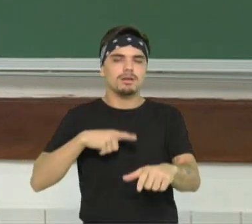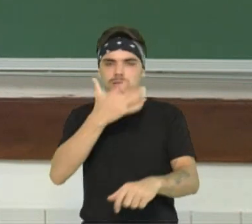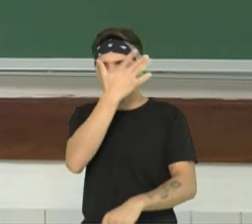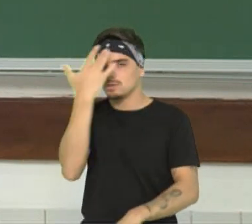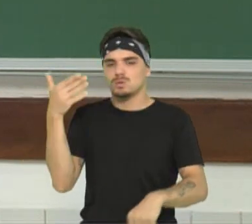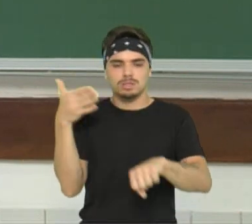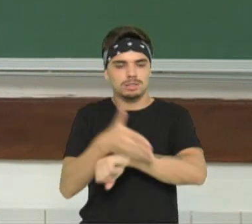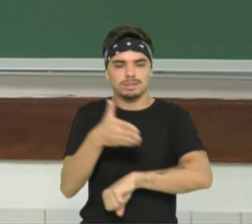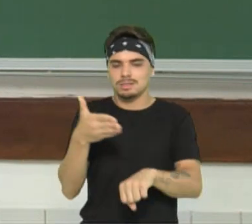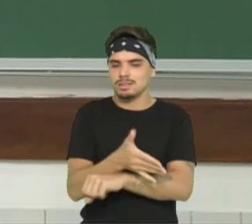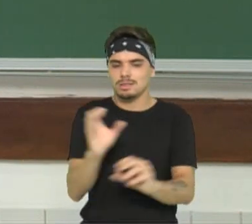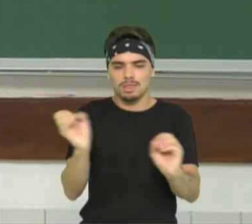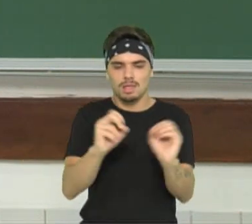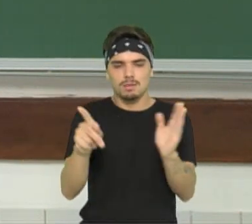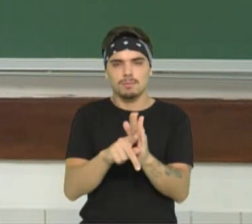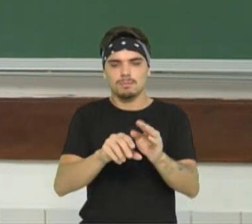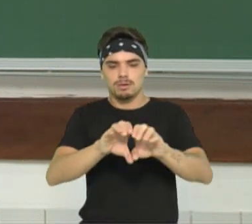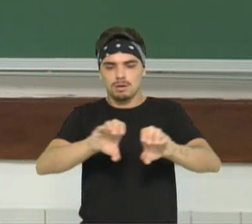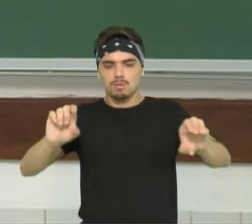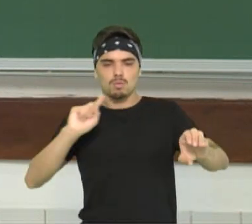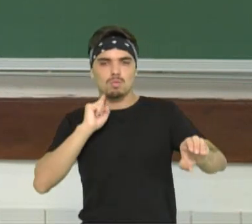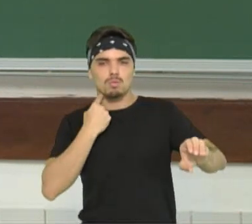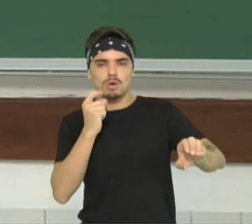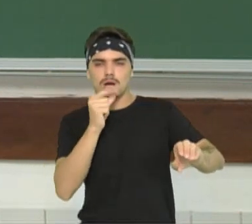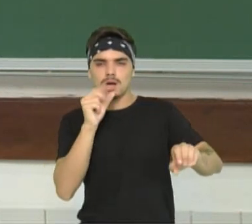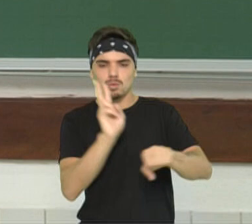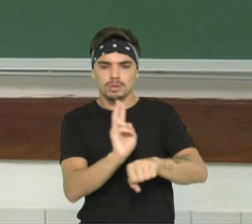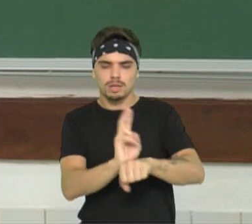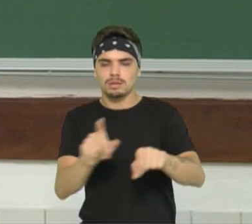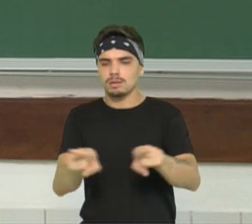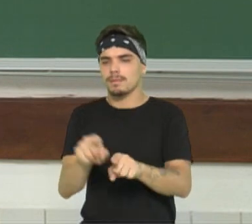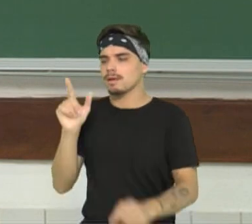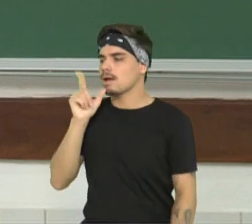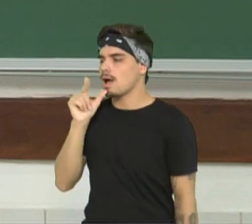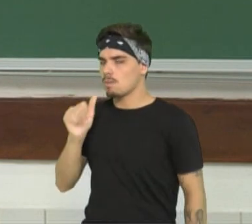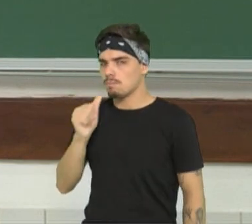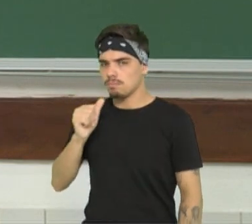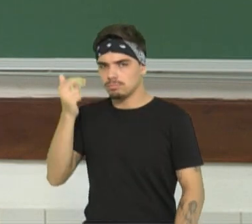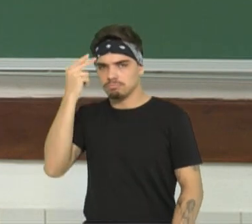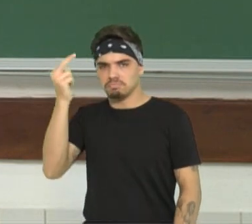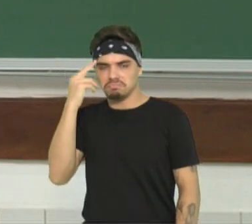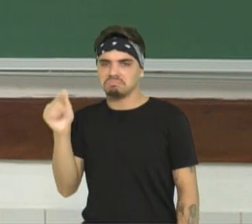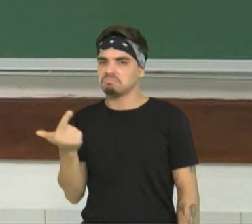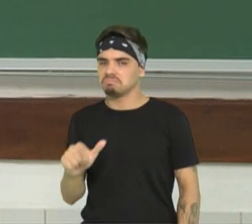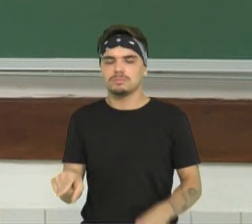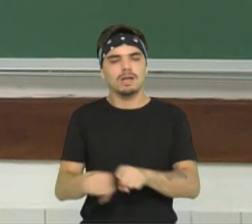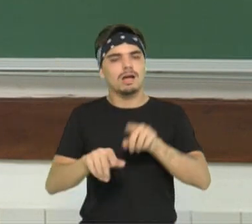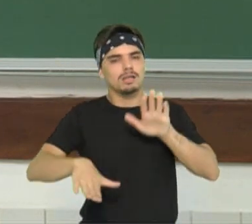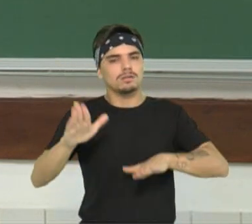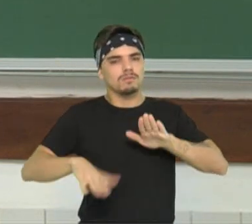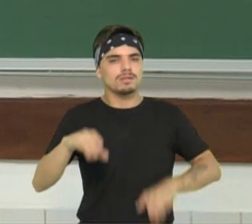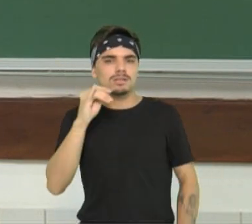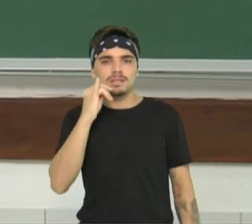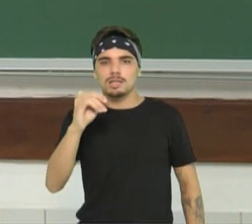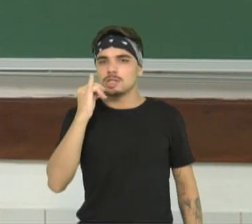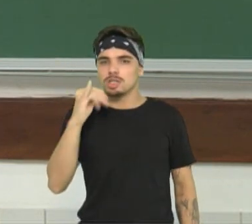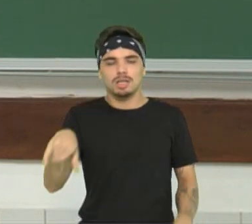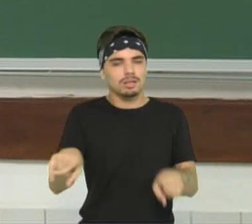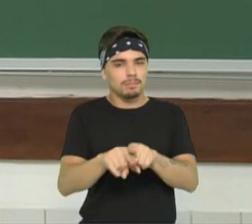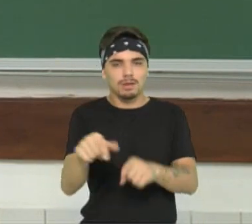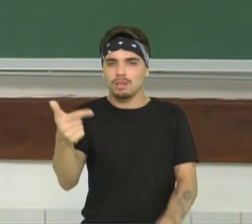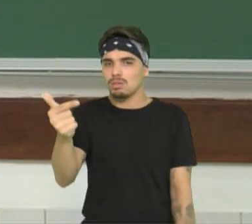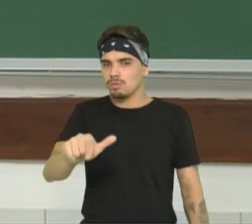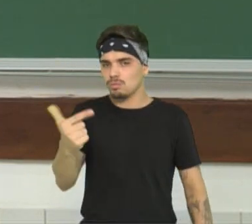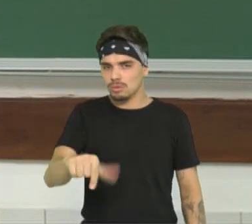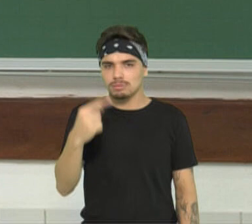a uma rede de tratamento de esgoto ou a água encanada e muitas vezes também não têm nem energia elétrica.